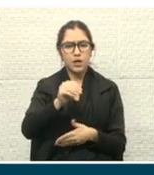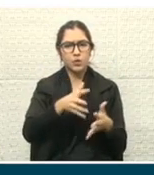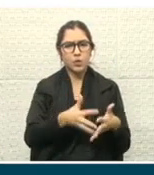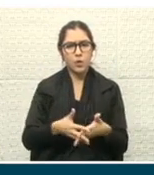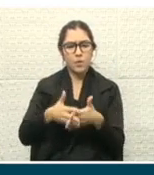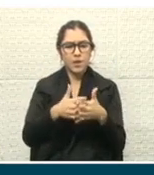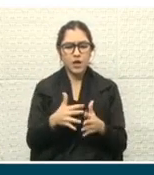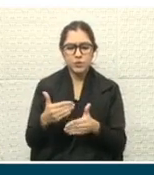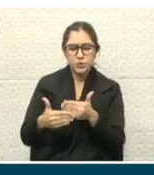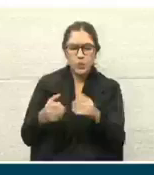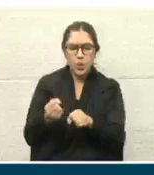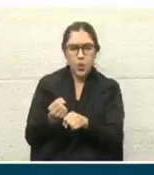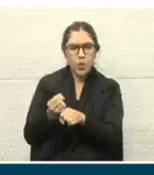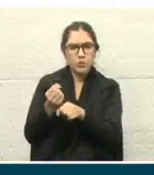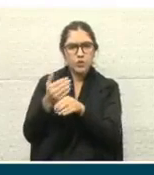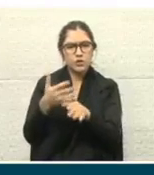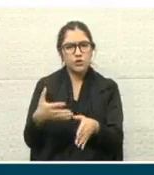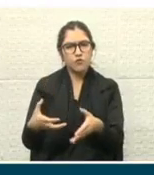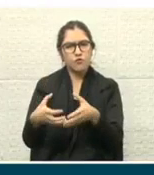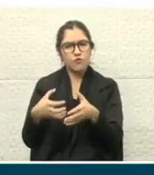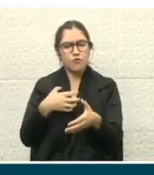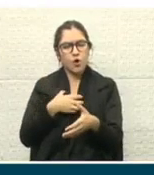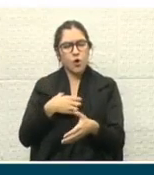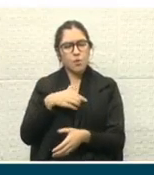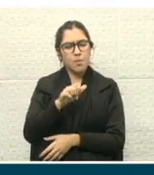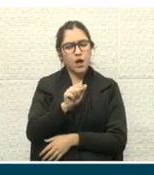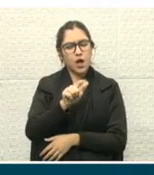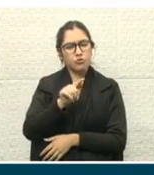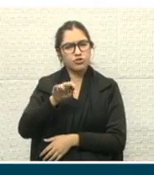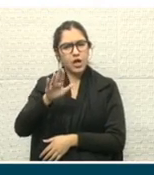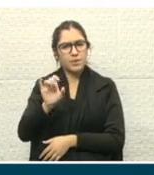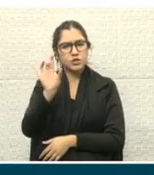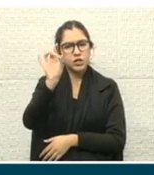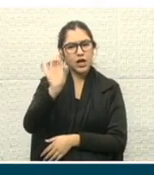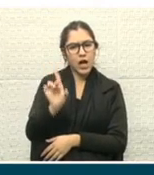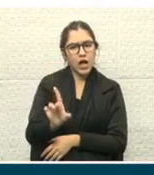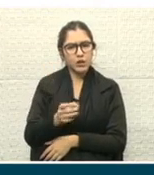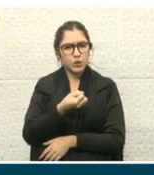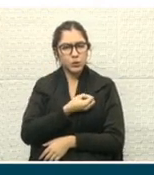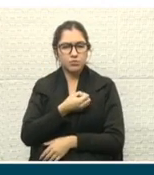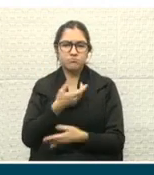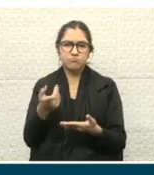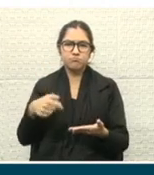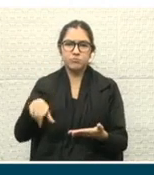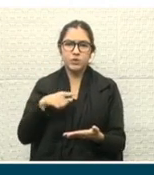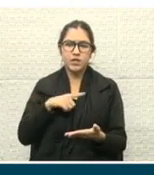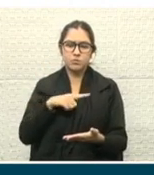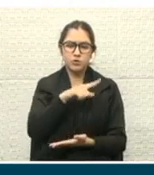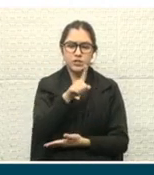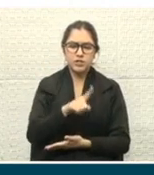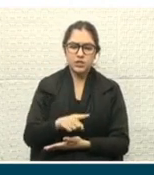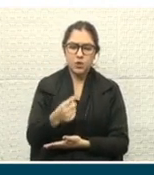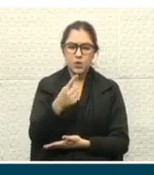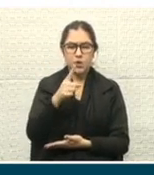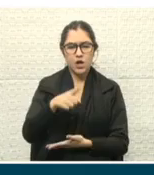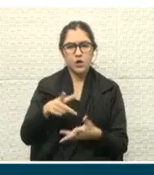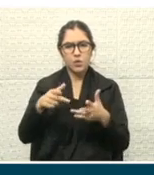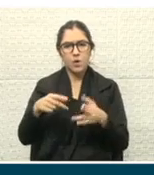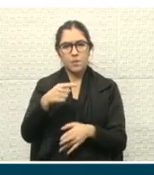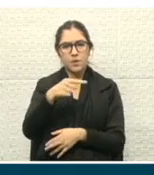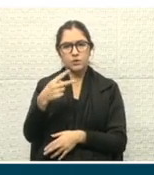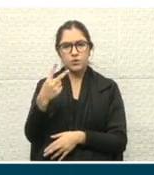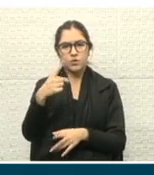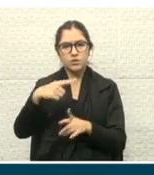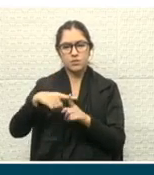e construindo as formas algébricas de cada um dos números complexos. Então, nós temos que o Z1 é menos 2 mais